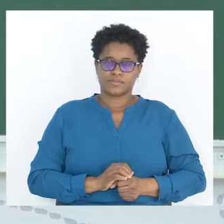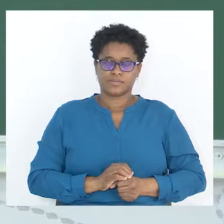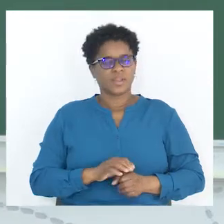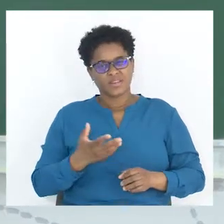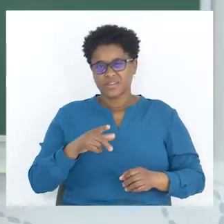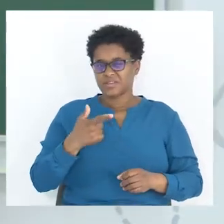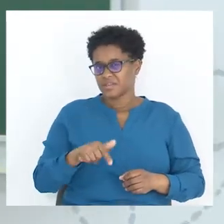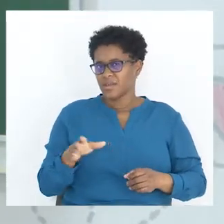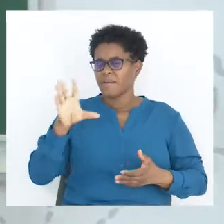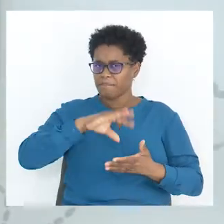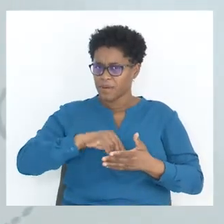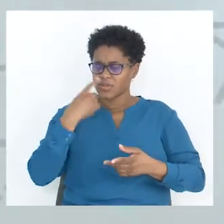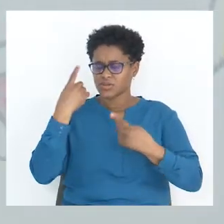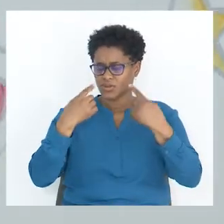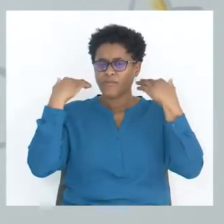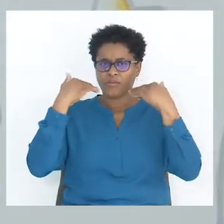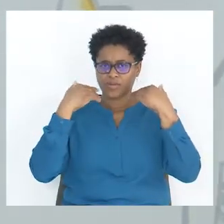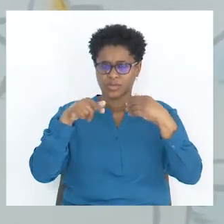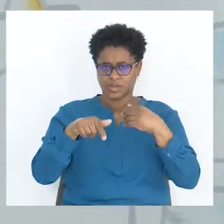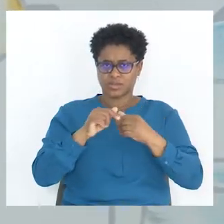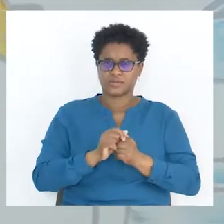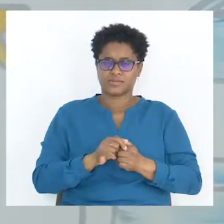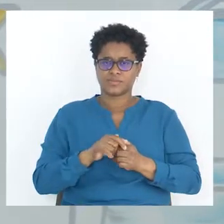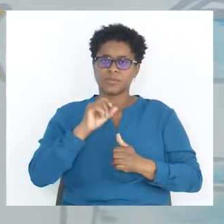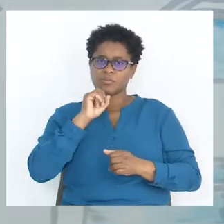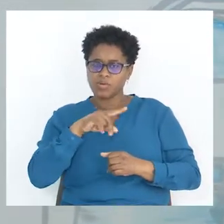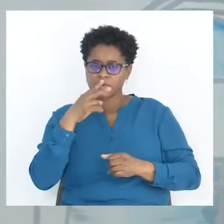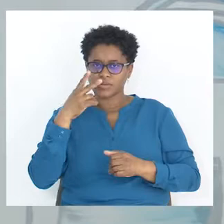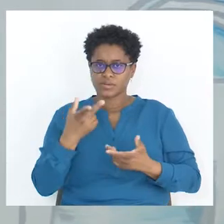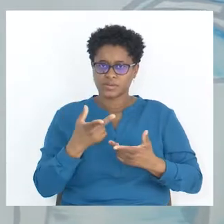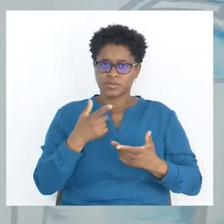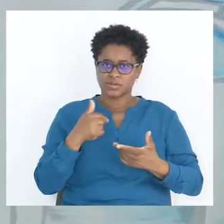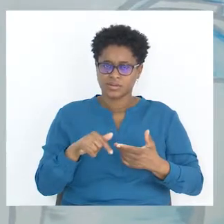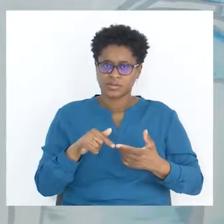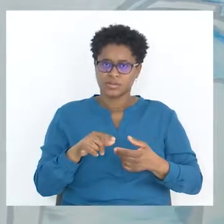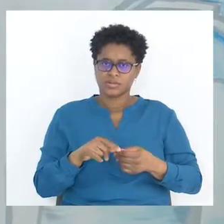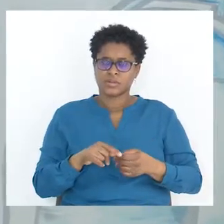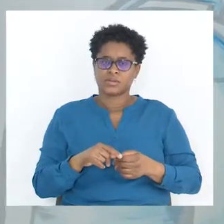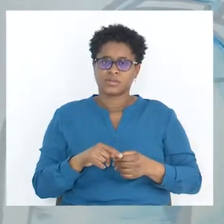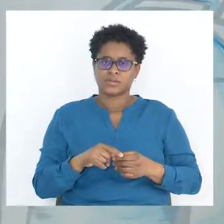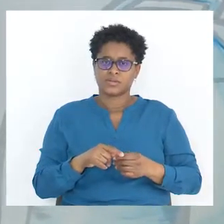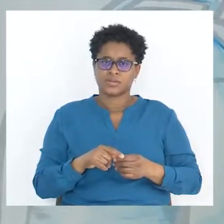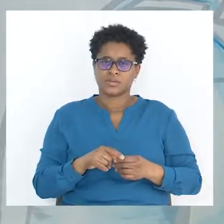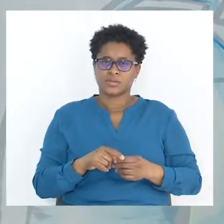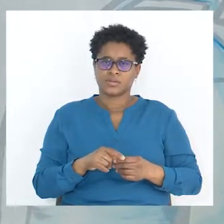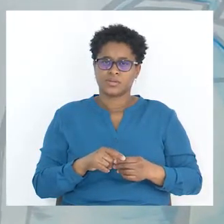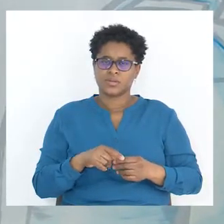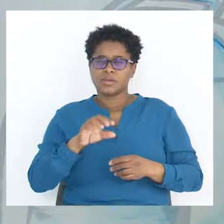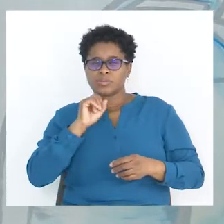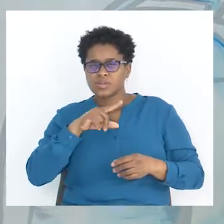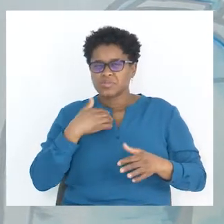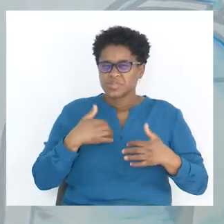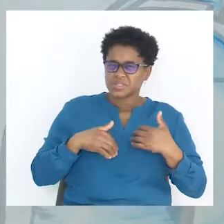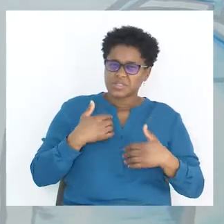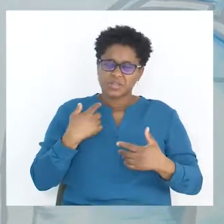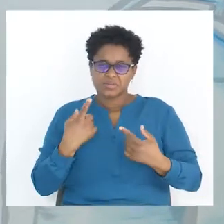Às vezes tem mais alguma informação aqui, ok? Então, podemos atenção, o seu equilíbrio, desequilíbrio, podemos sentir-nos